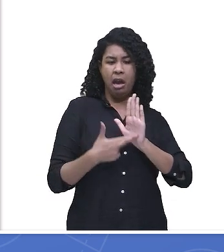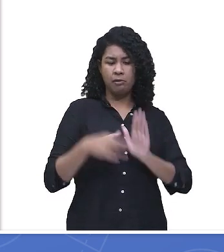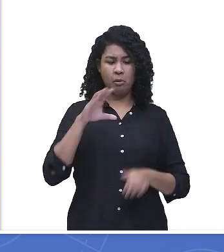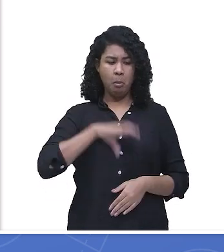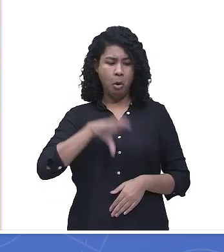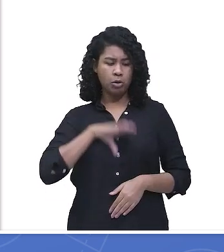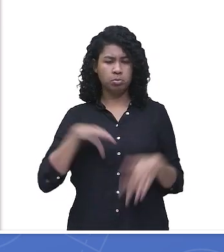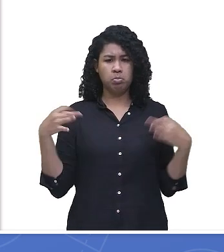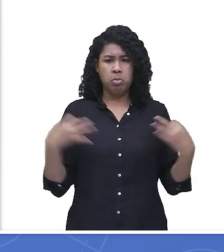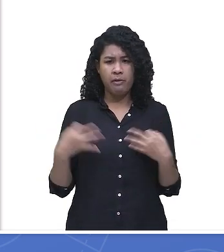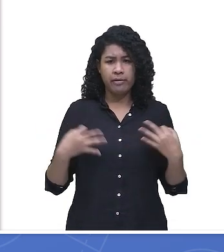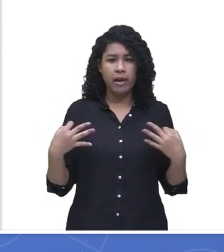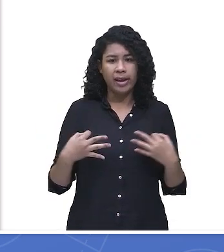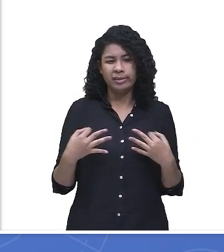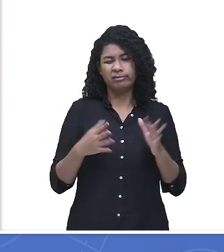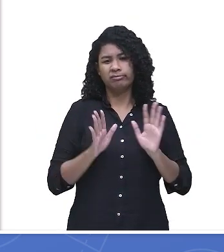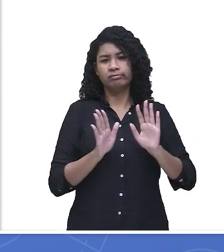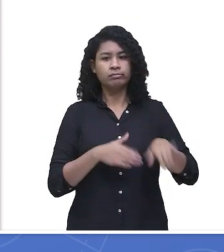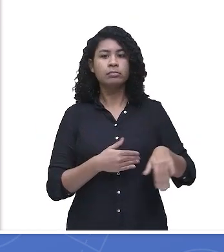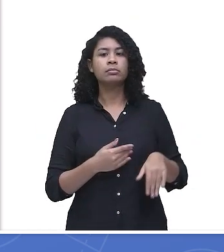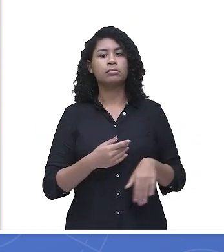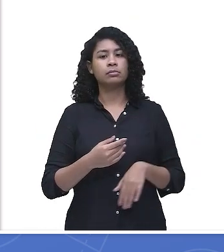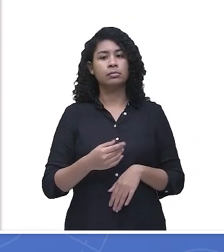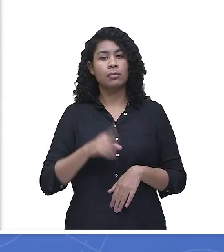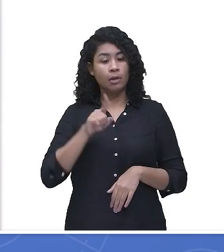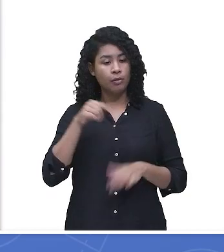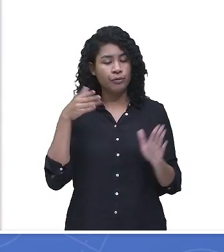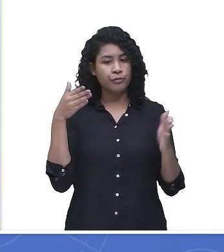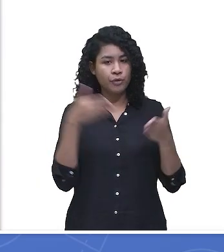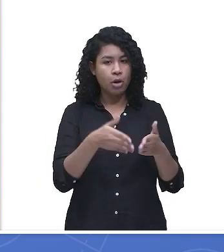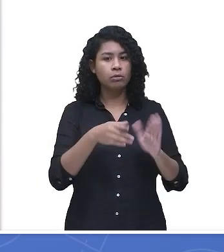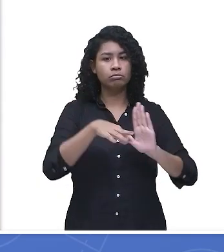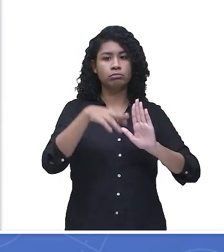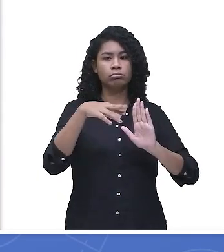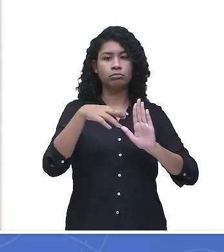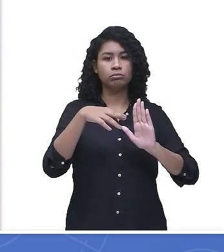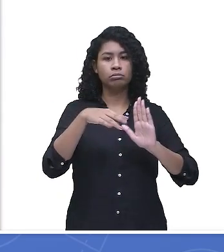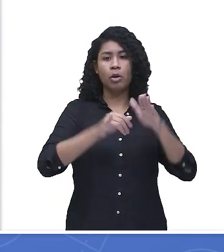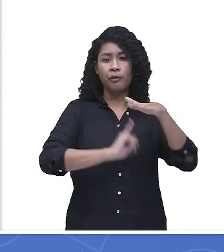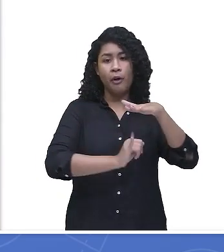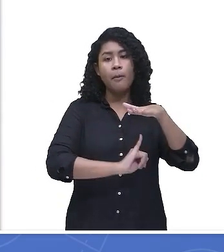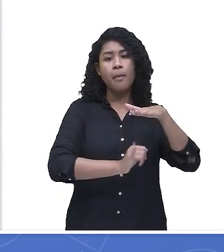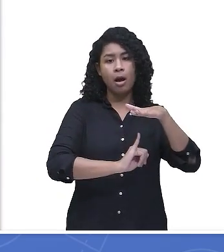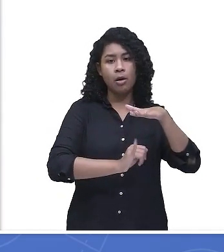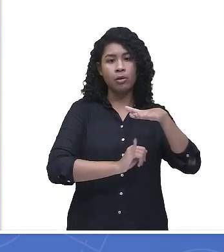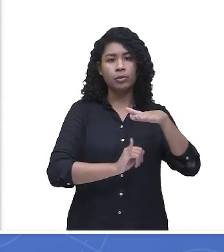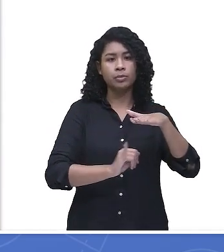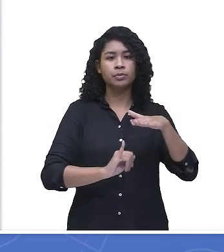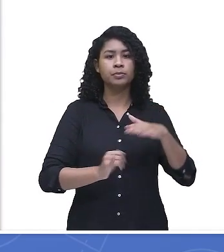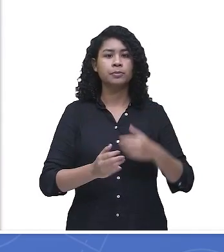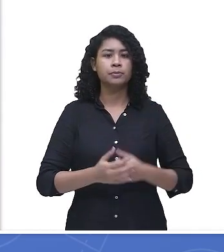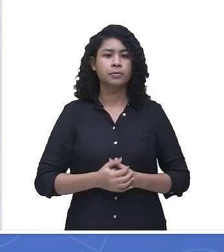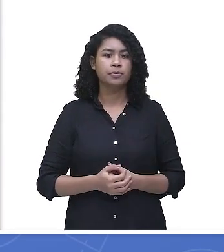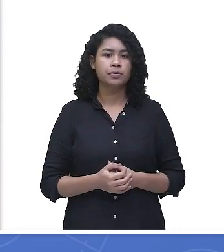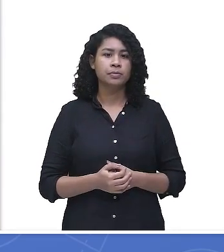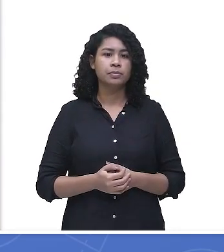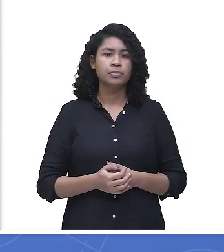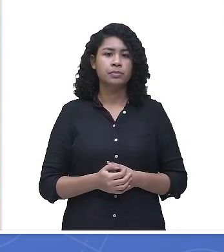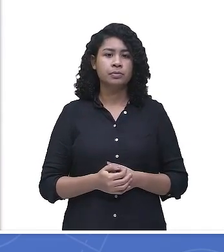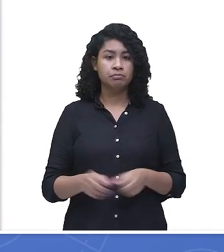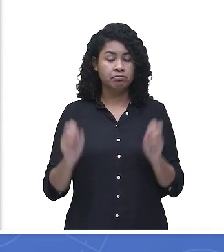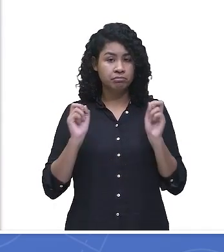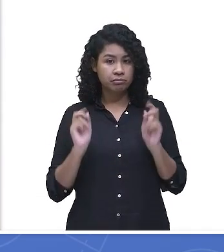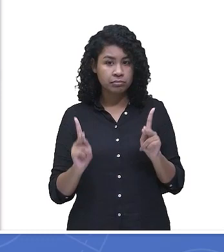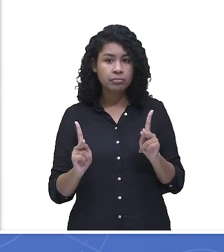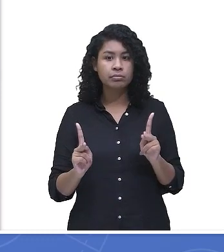preocupar com as normas da língua portuguesa, ok? Ela pode ser trazida para cá, nesse contexto, mas quando é trazida, tem intenção, tá? Não